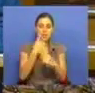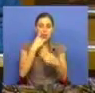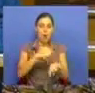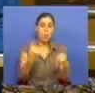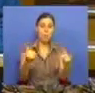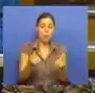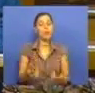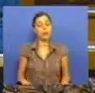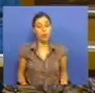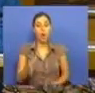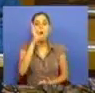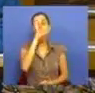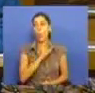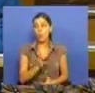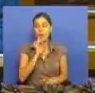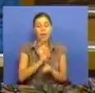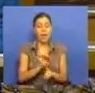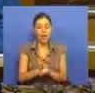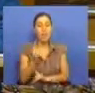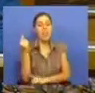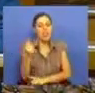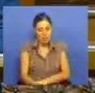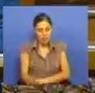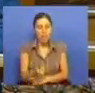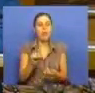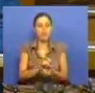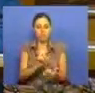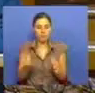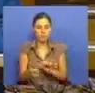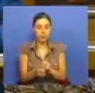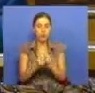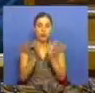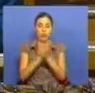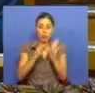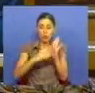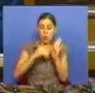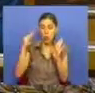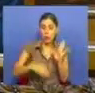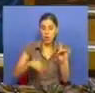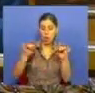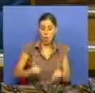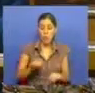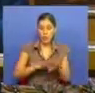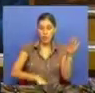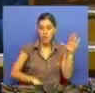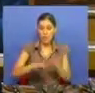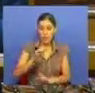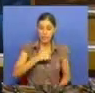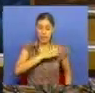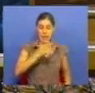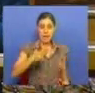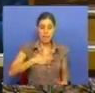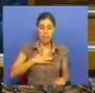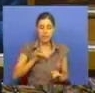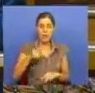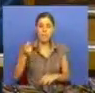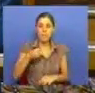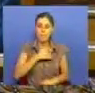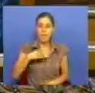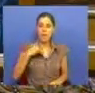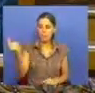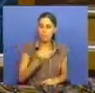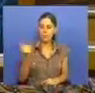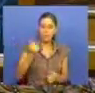públicos. E o Governo ainda devia transformar todos os contratos que são hoje estabelecidos por empresas de aluguer de médicos,